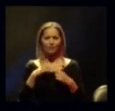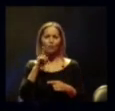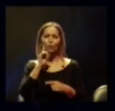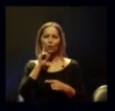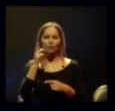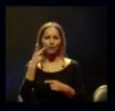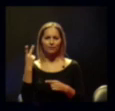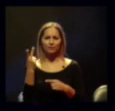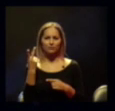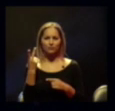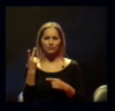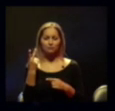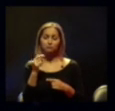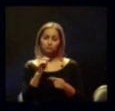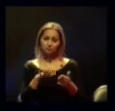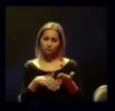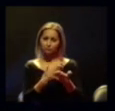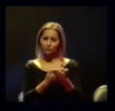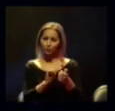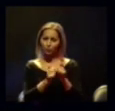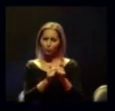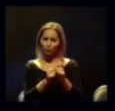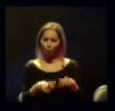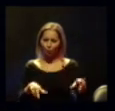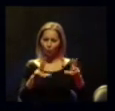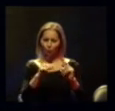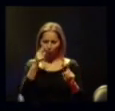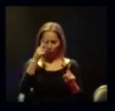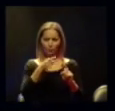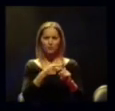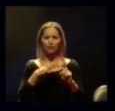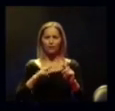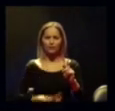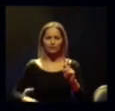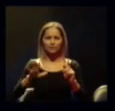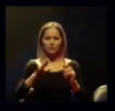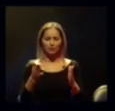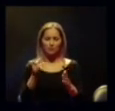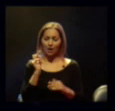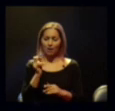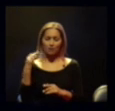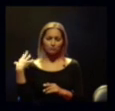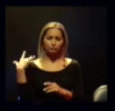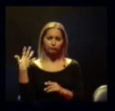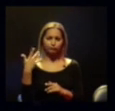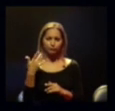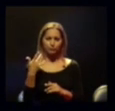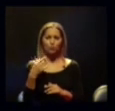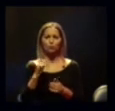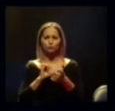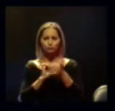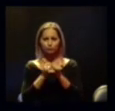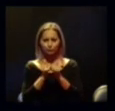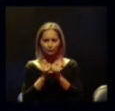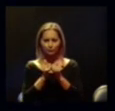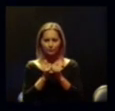vida, propondo-se fazer do desporto um novo desígnio nacional. Nos últimos anos, a prática desportiva